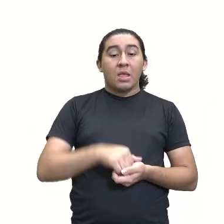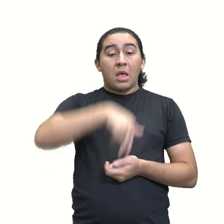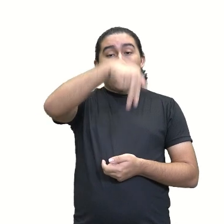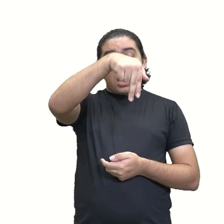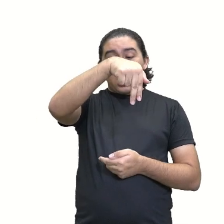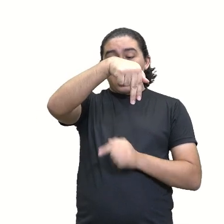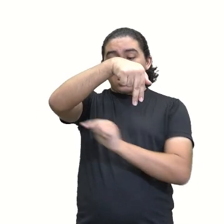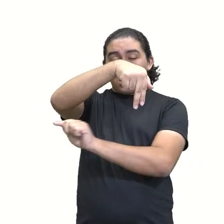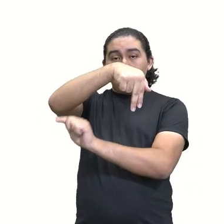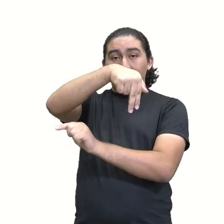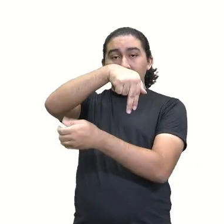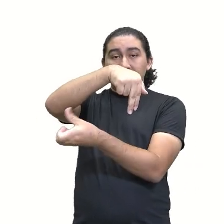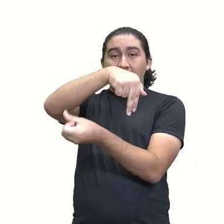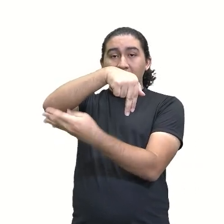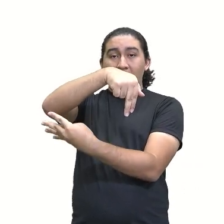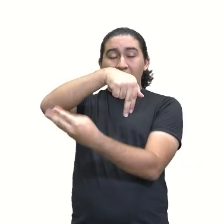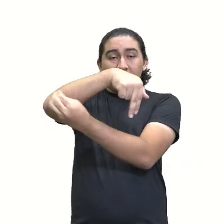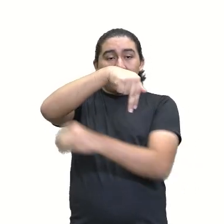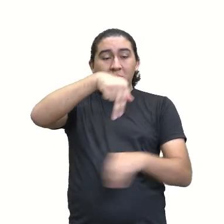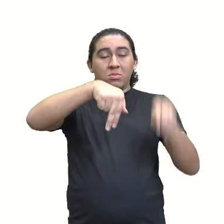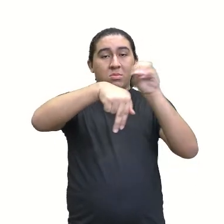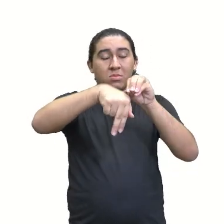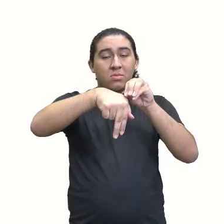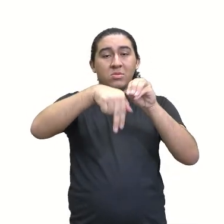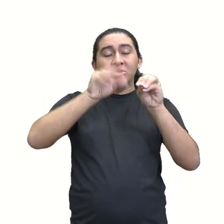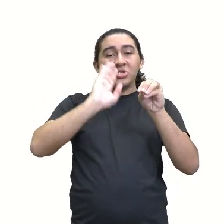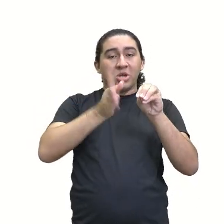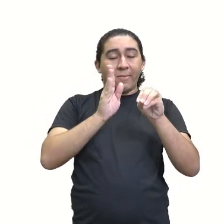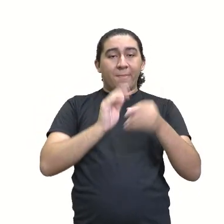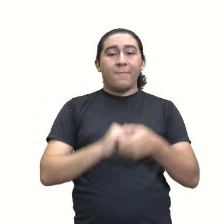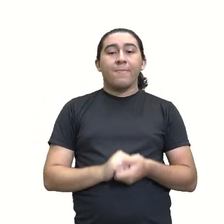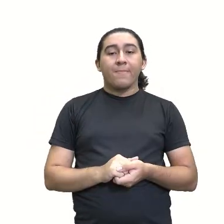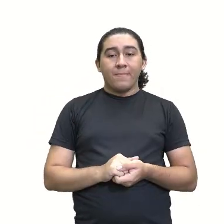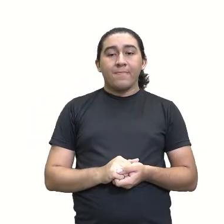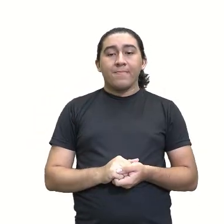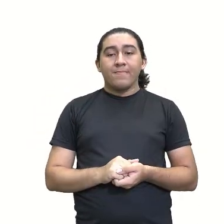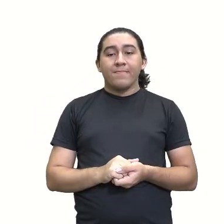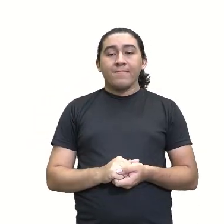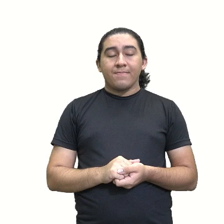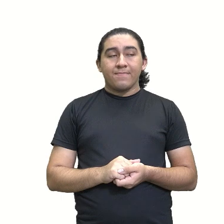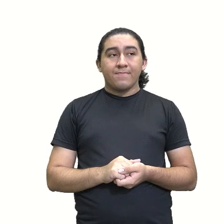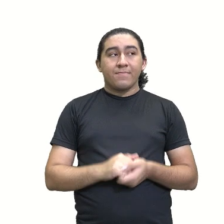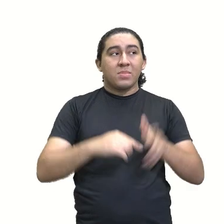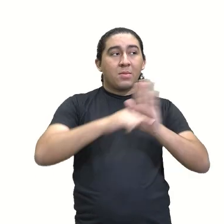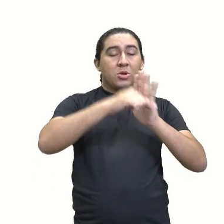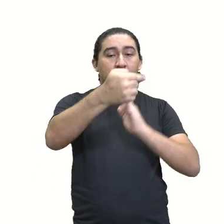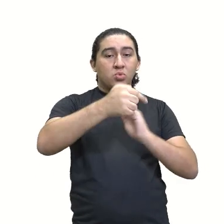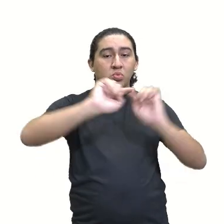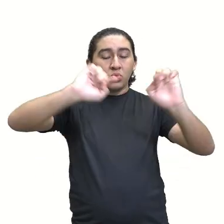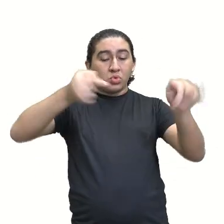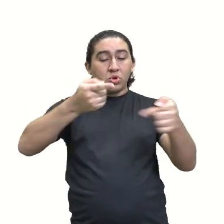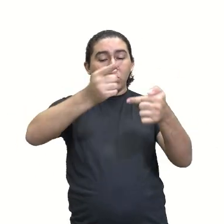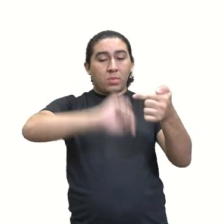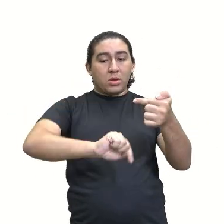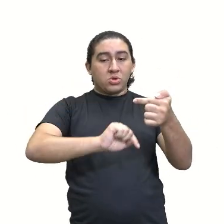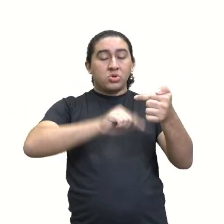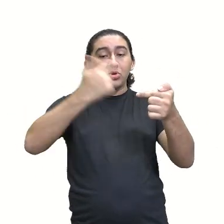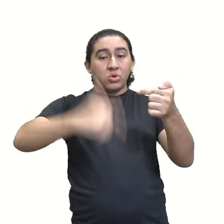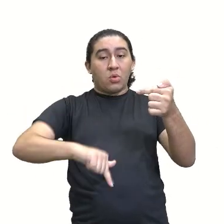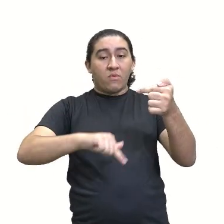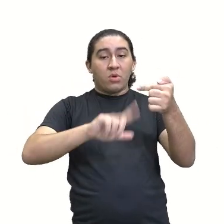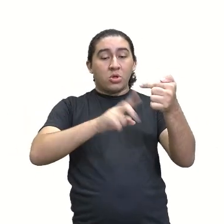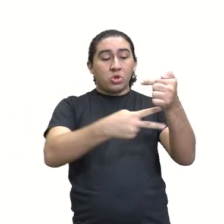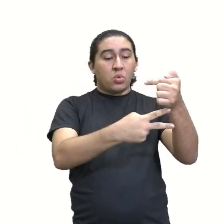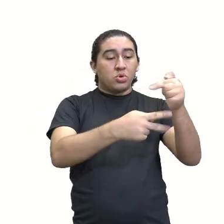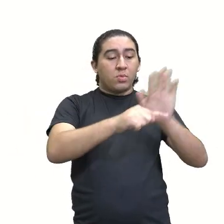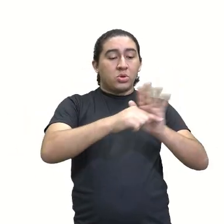n que está ali, vem para cá, 2 elevado a 64, menos 1, sobre, novamente, a razão, 2